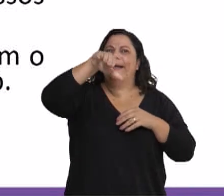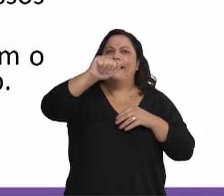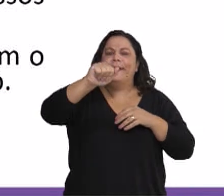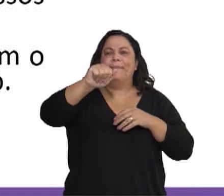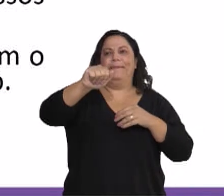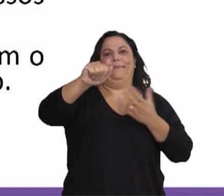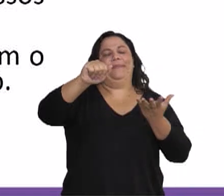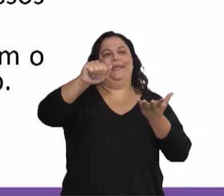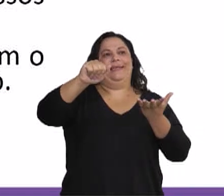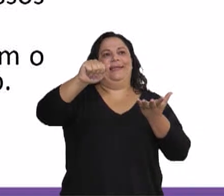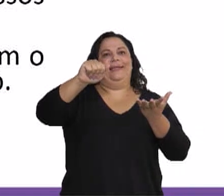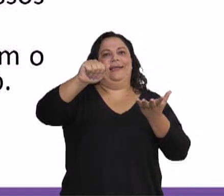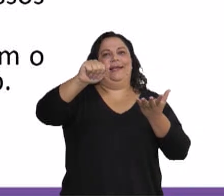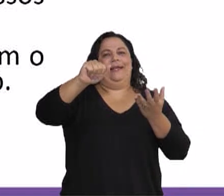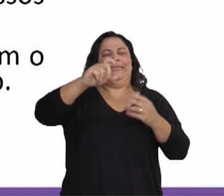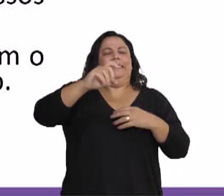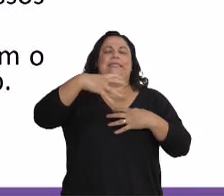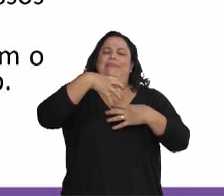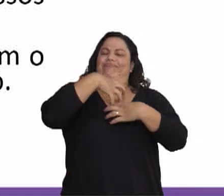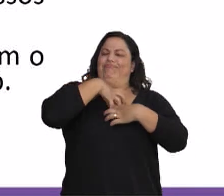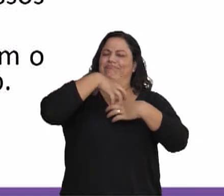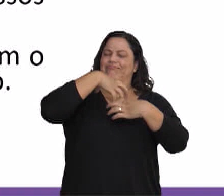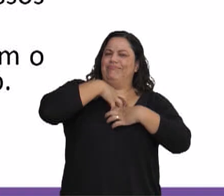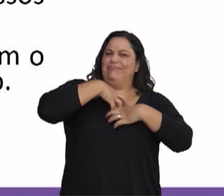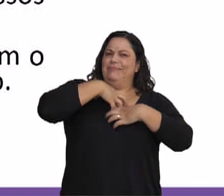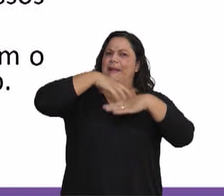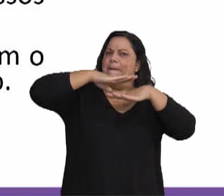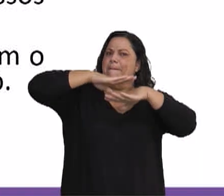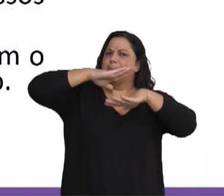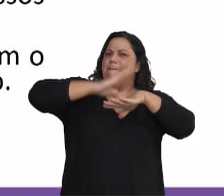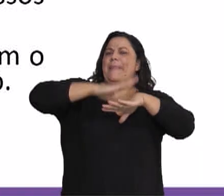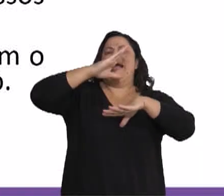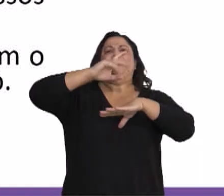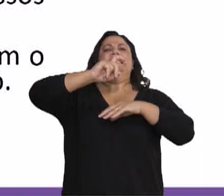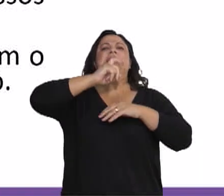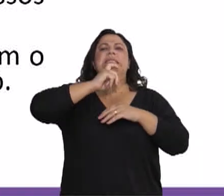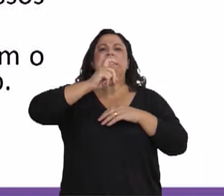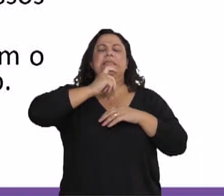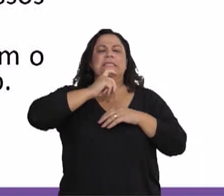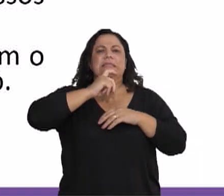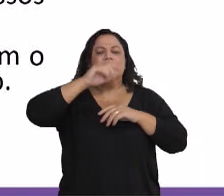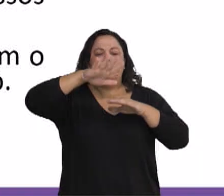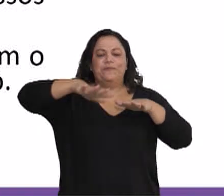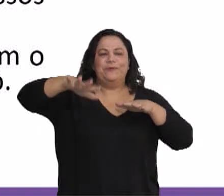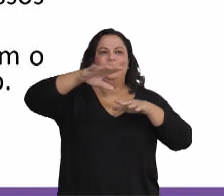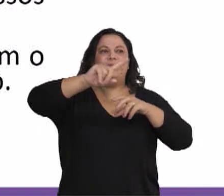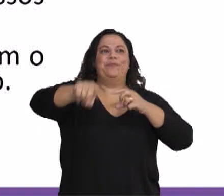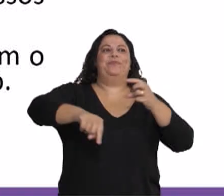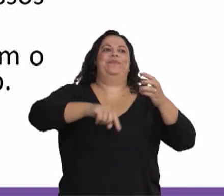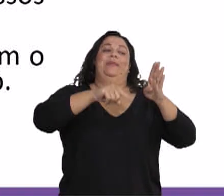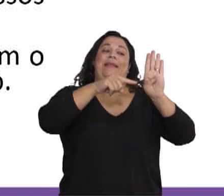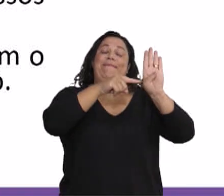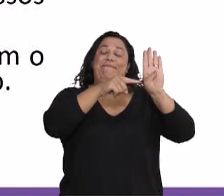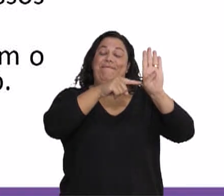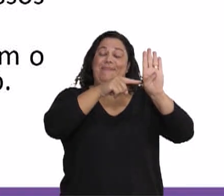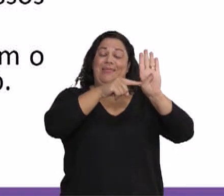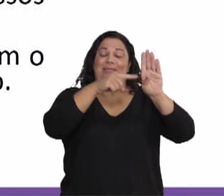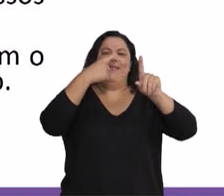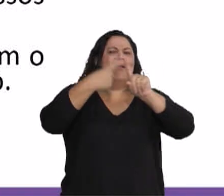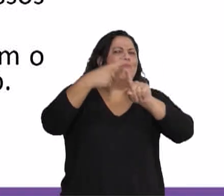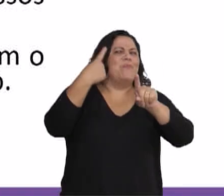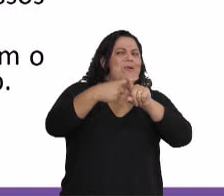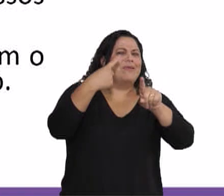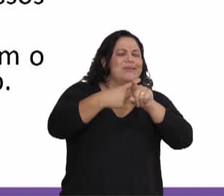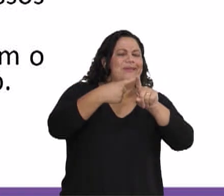mais frio no piso cerâmico. Letra B. Porque o piso de cerâmica está mais gelado do que o piso de madeira.